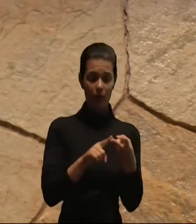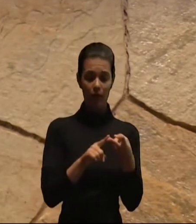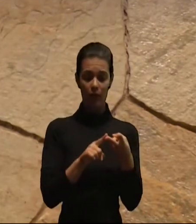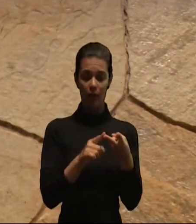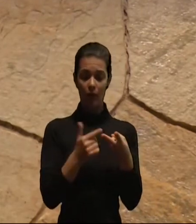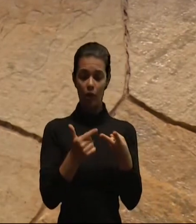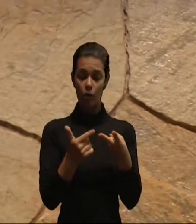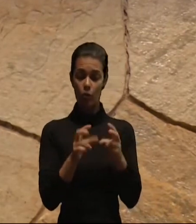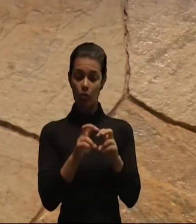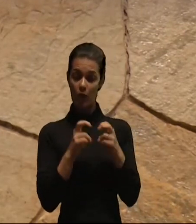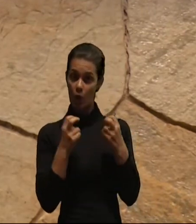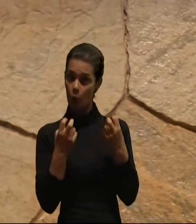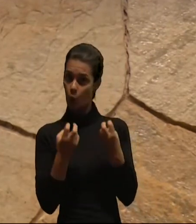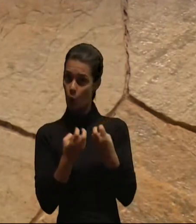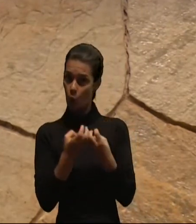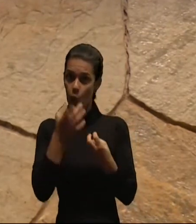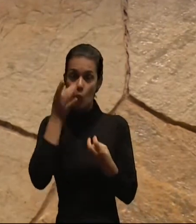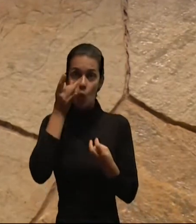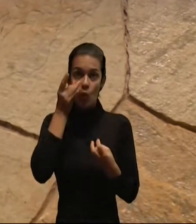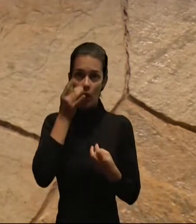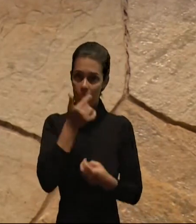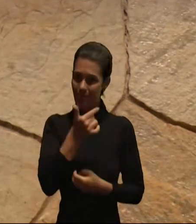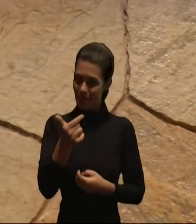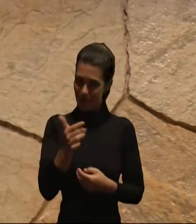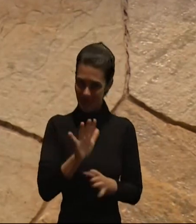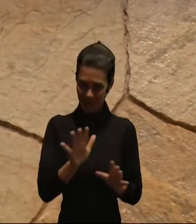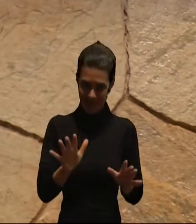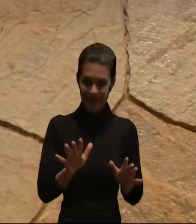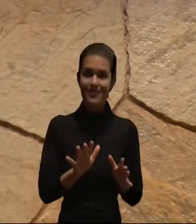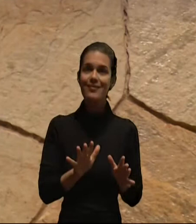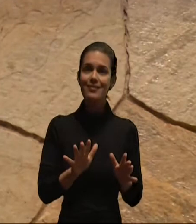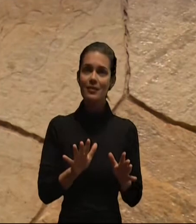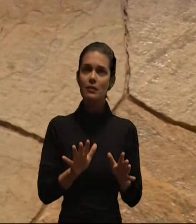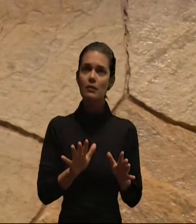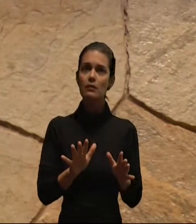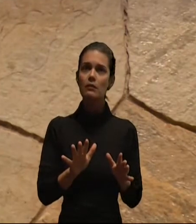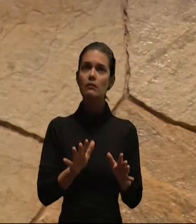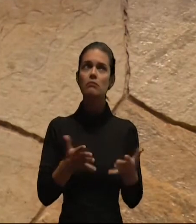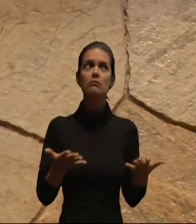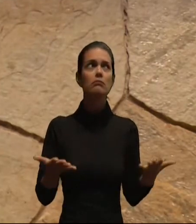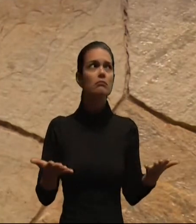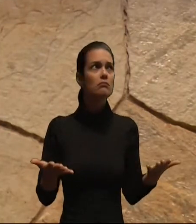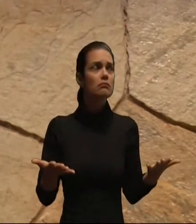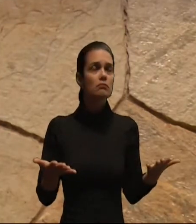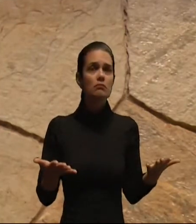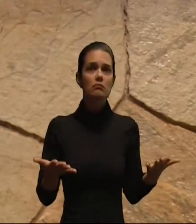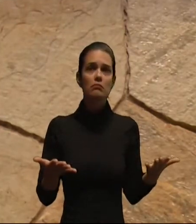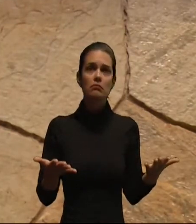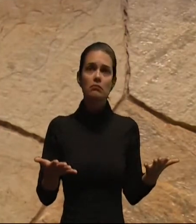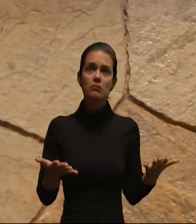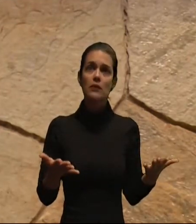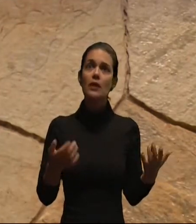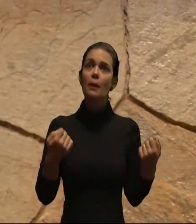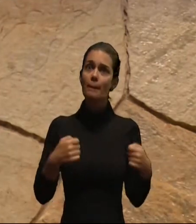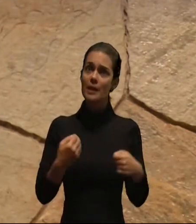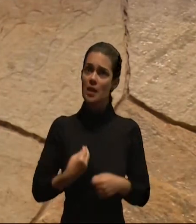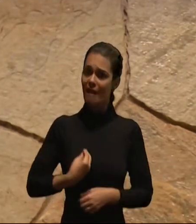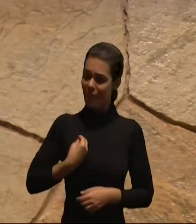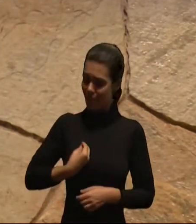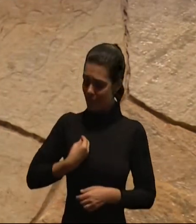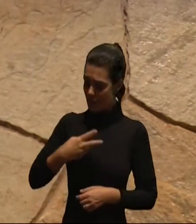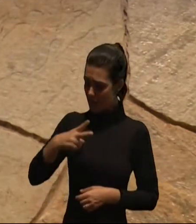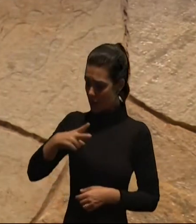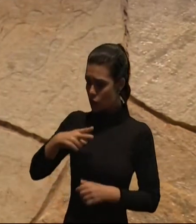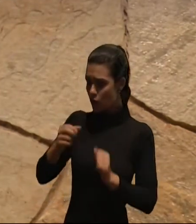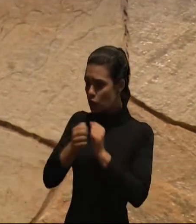estamos participando de atividades presenciais da igreja, o que nos resta? Nos resta a nossa vida com Deus, no nosso